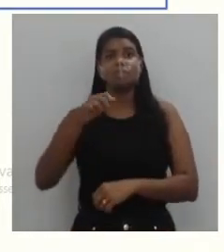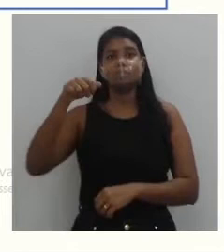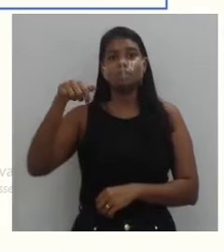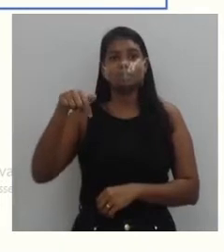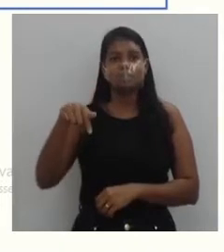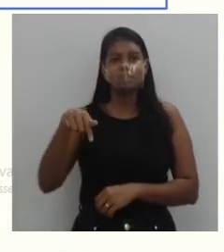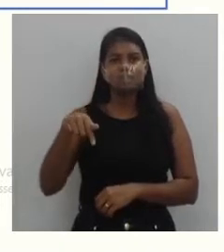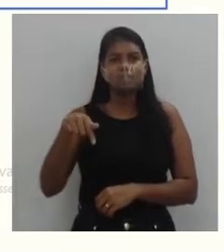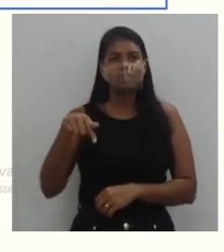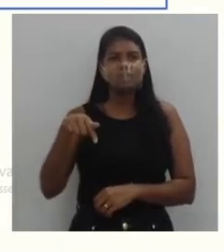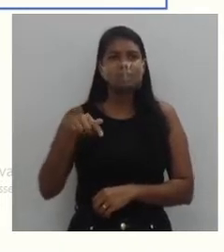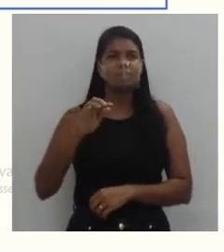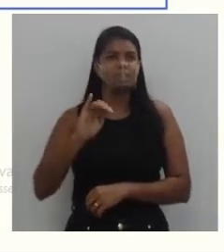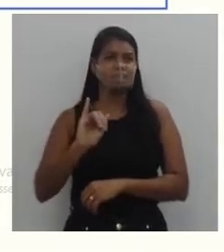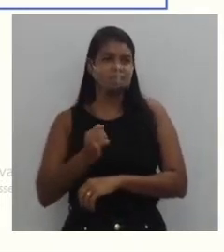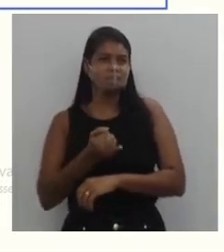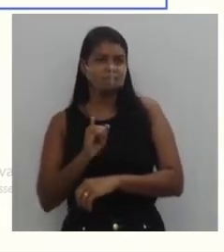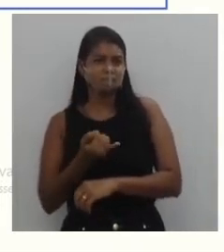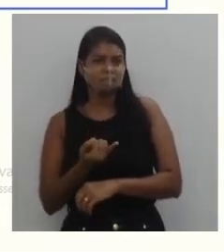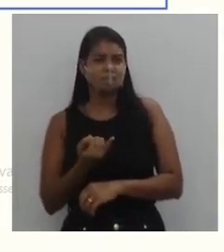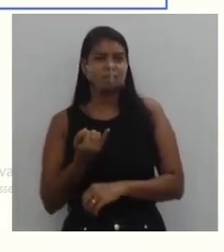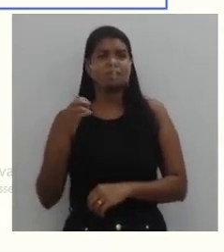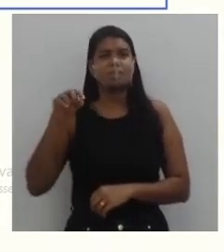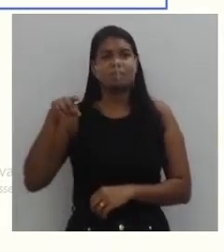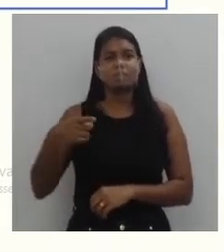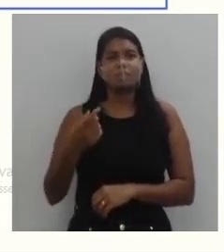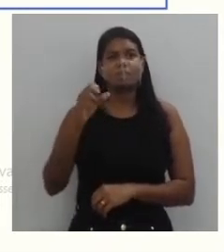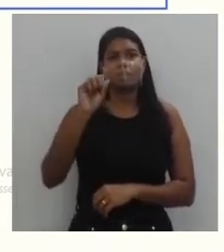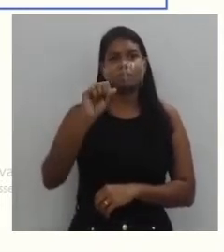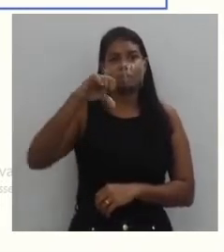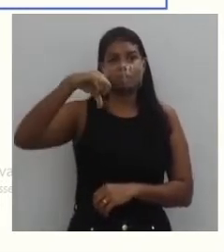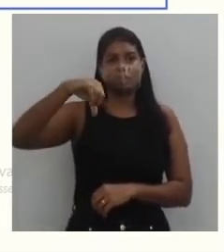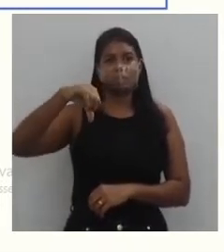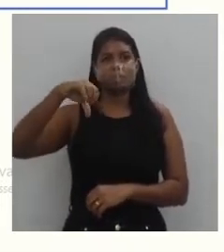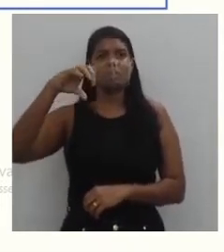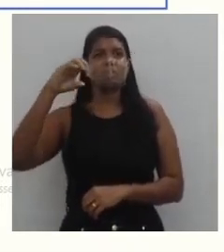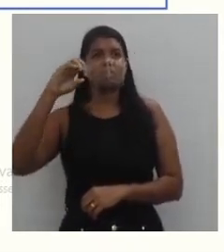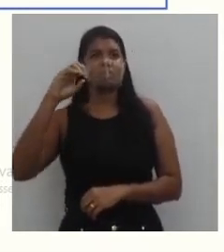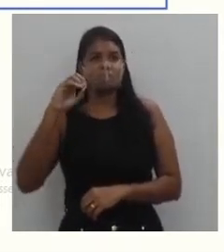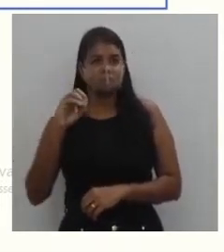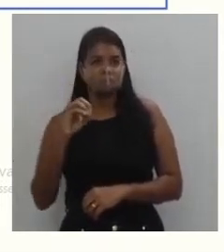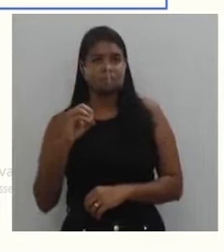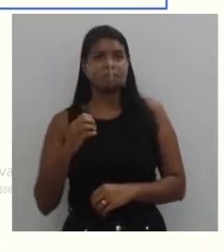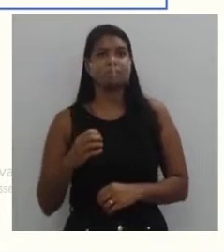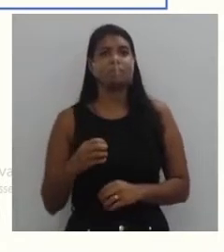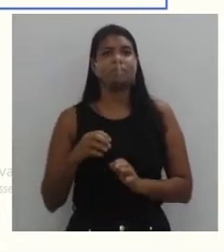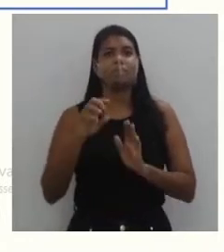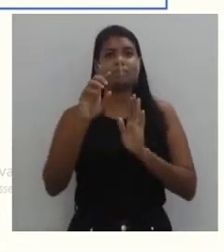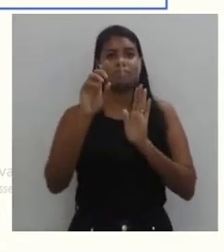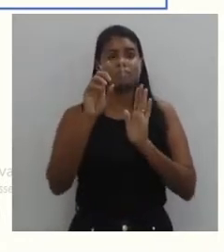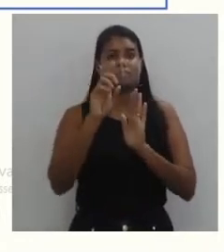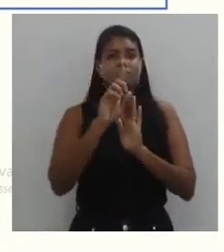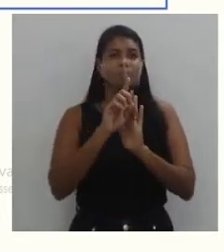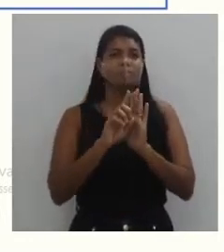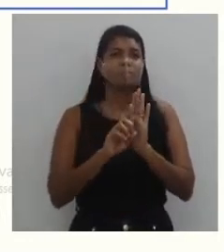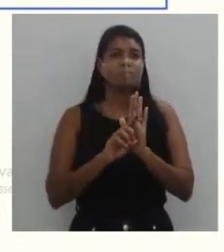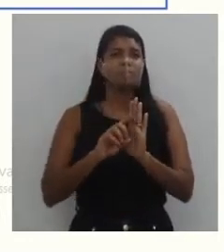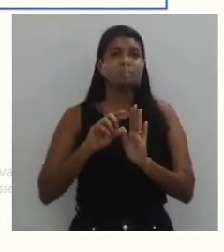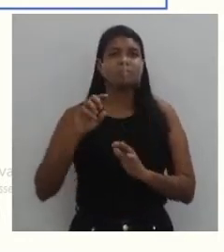Estado foi efetivada em 7 de janeiro de 1890,